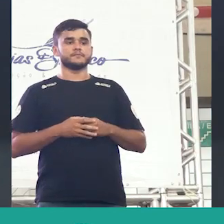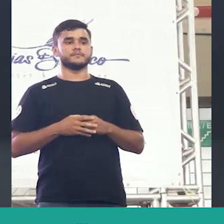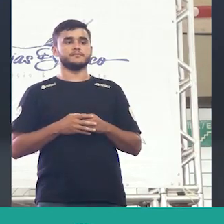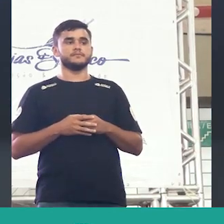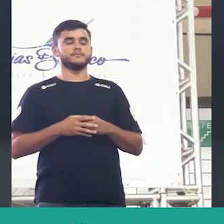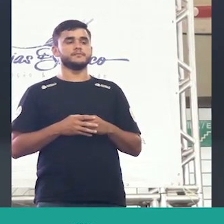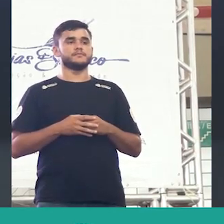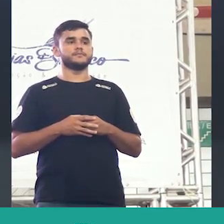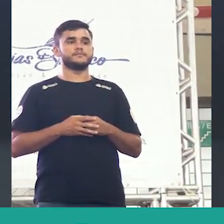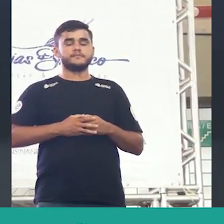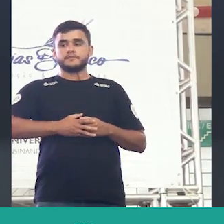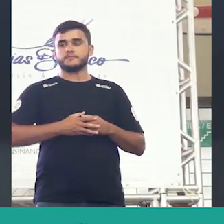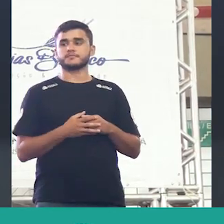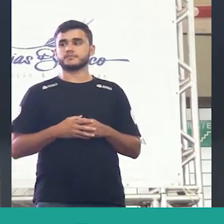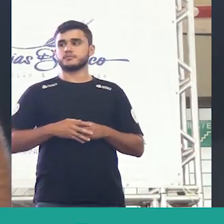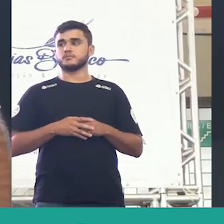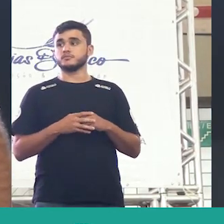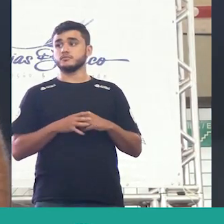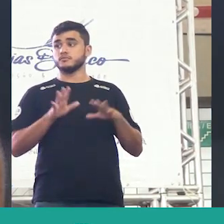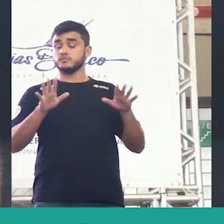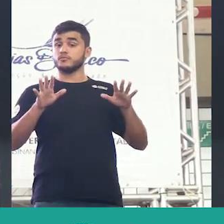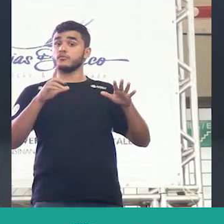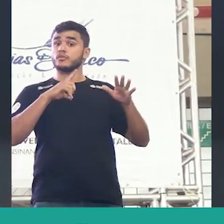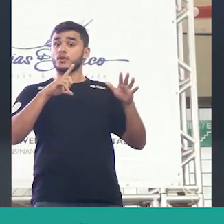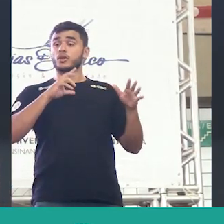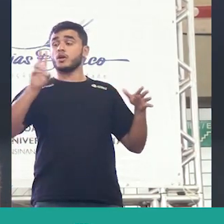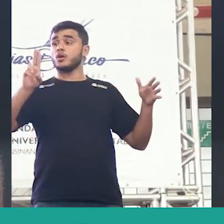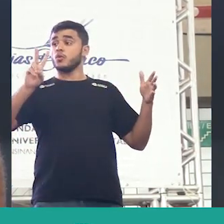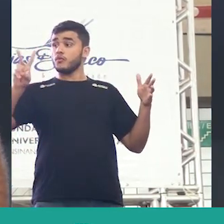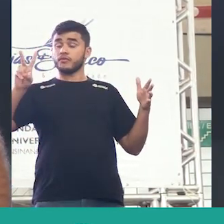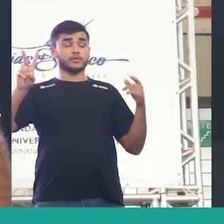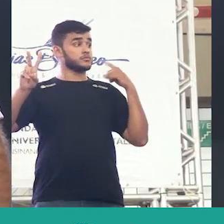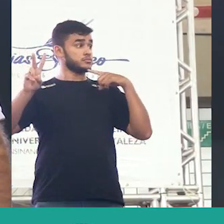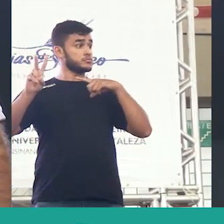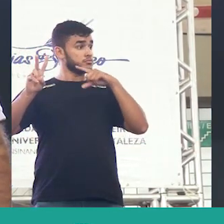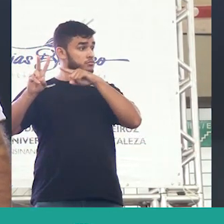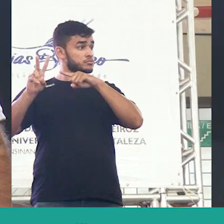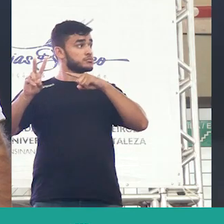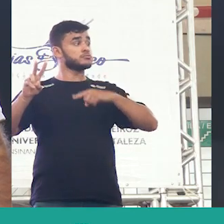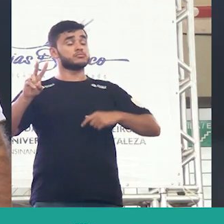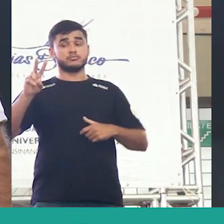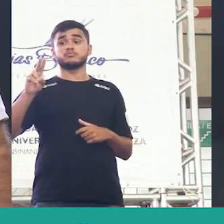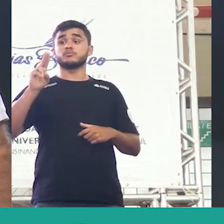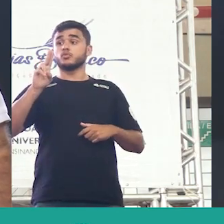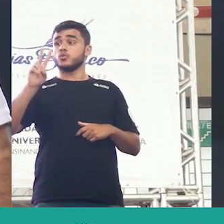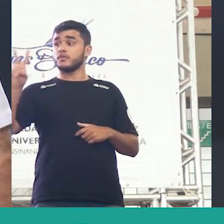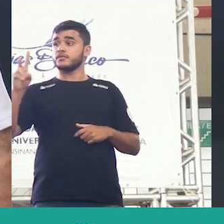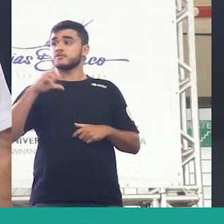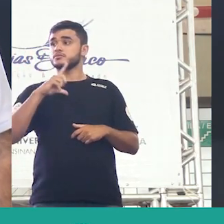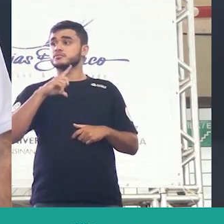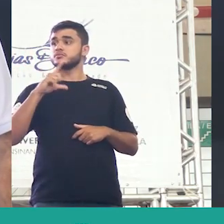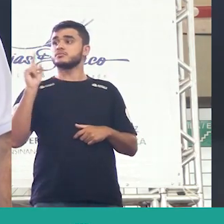lá. Todo mundo com Arodinho. O ultravioleta